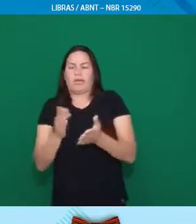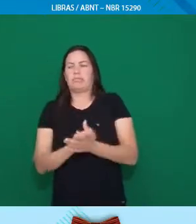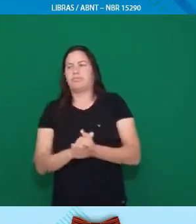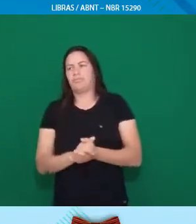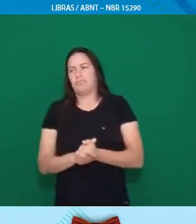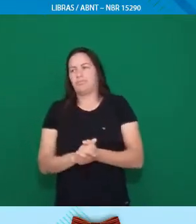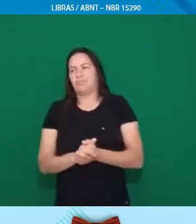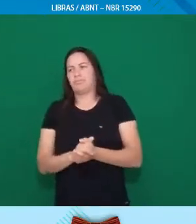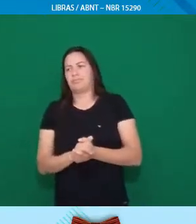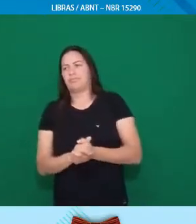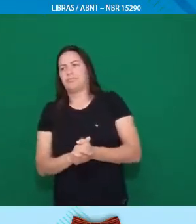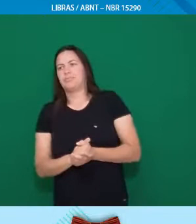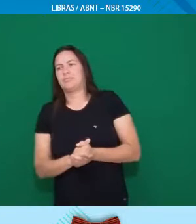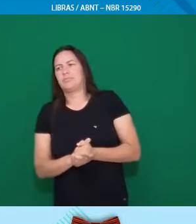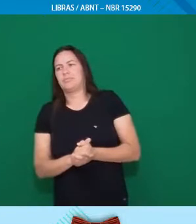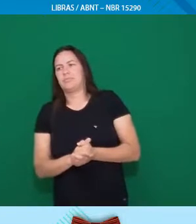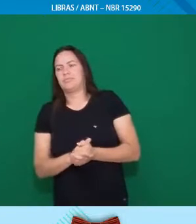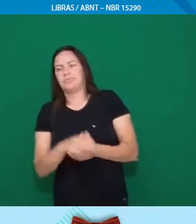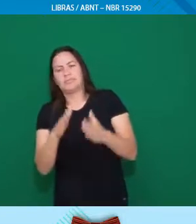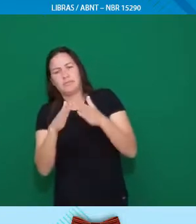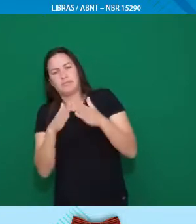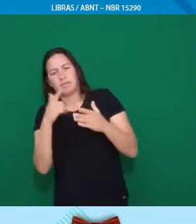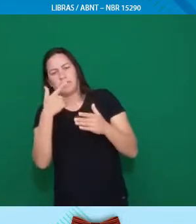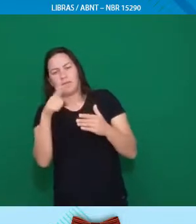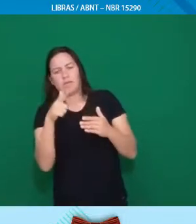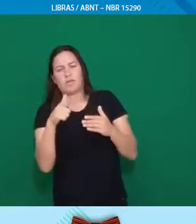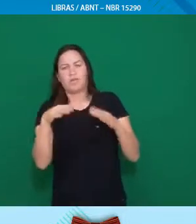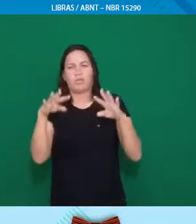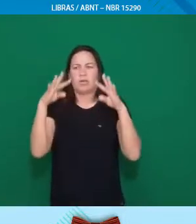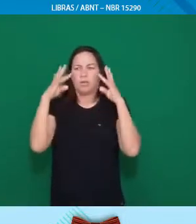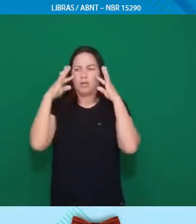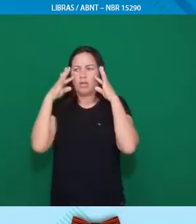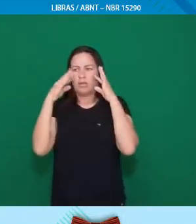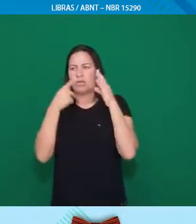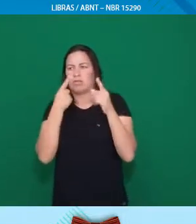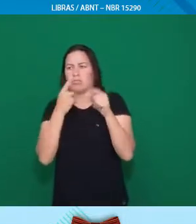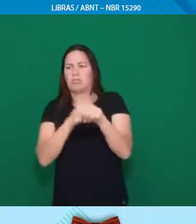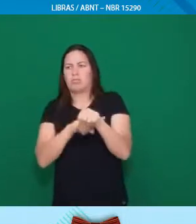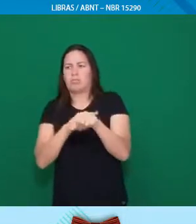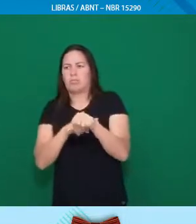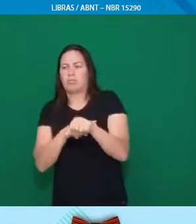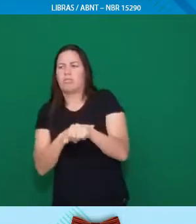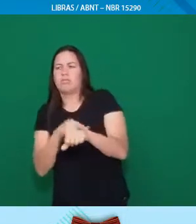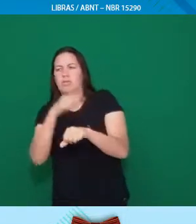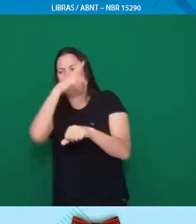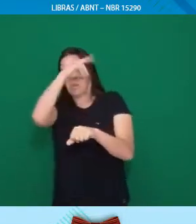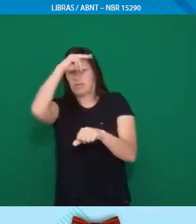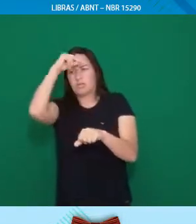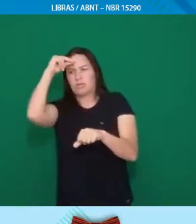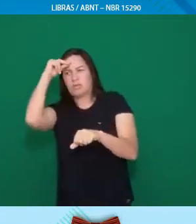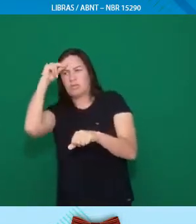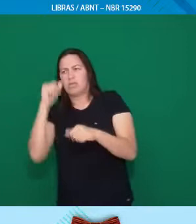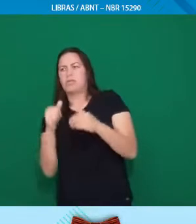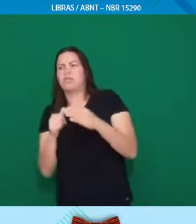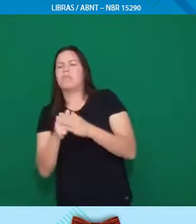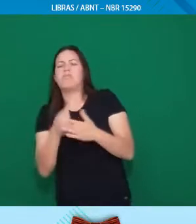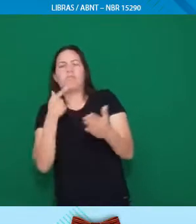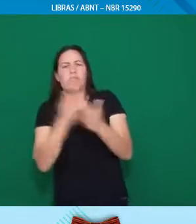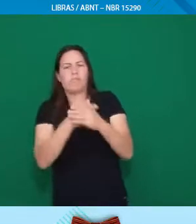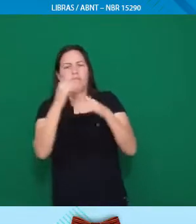agora né a situação que a gente pede aqui neste meu horário e fala é que a prefeitura